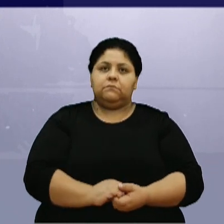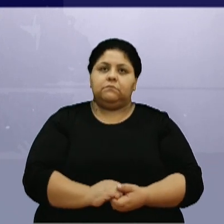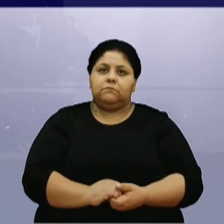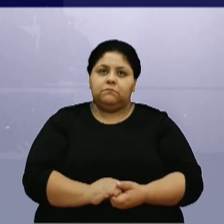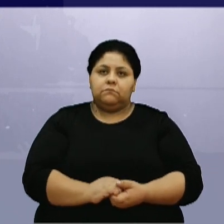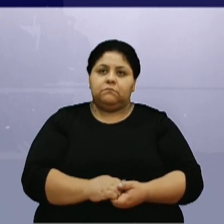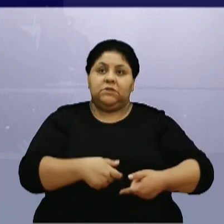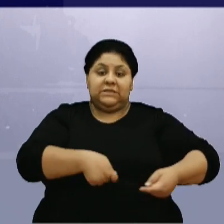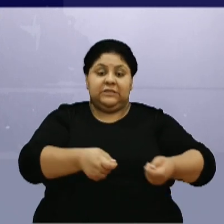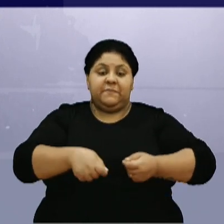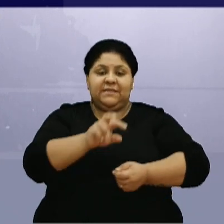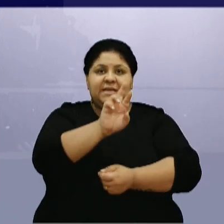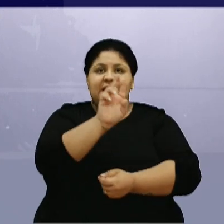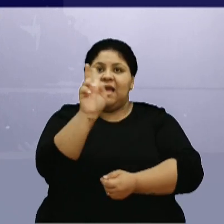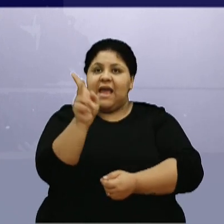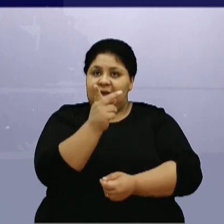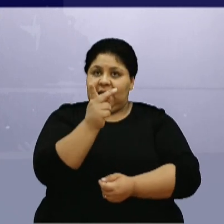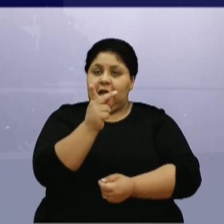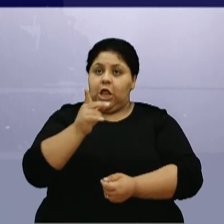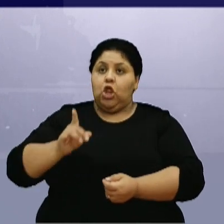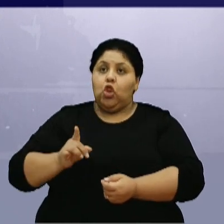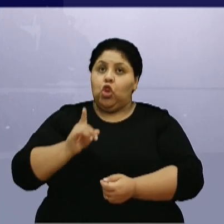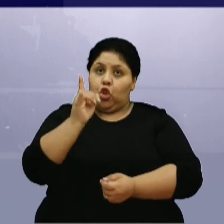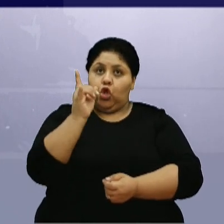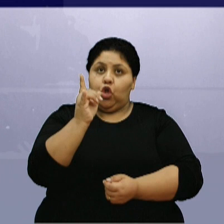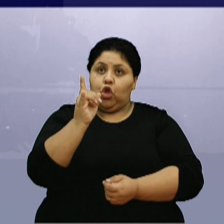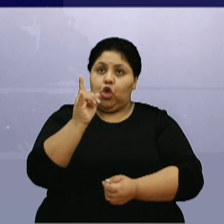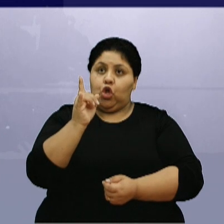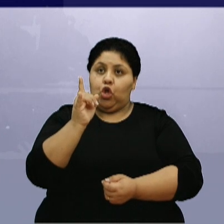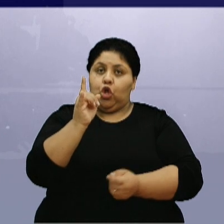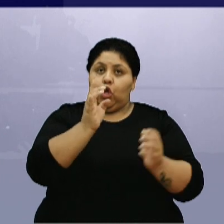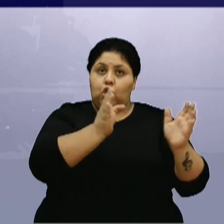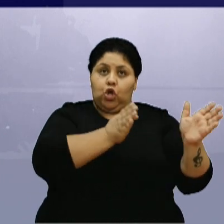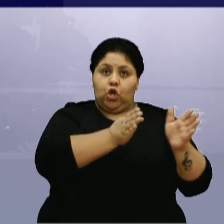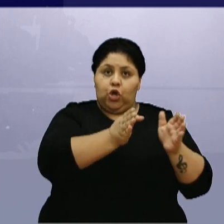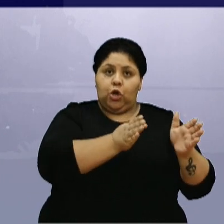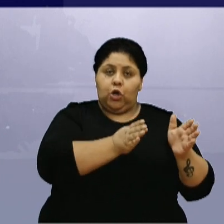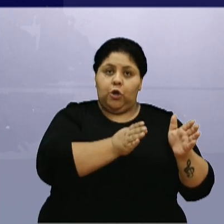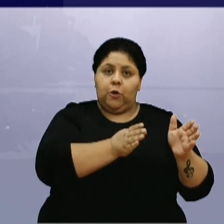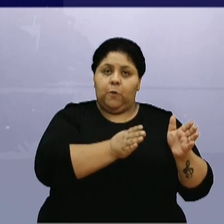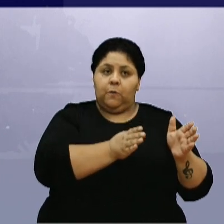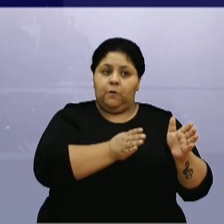Despesas com pessoal para os últimos no quadrimestre, levando em conta 12